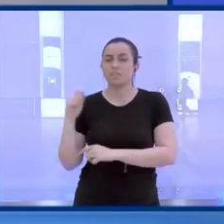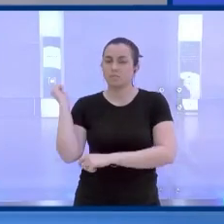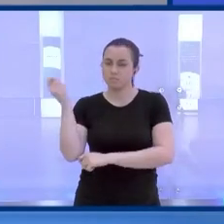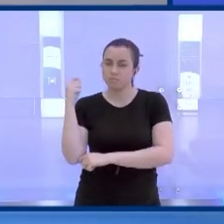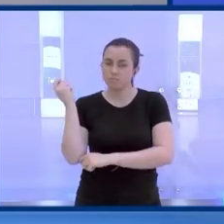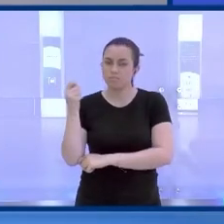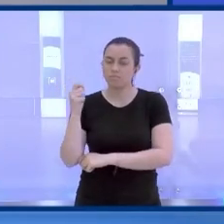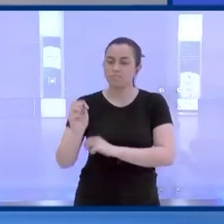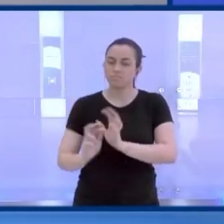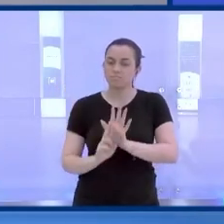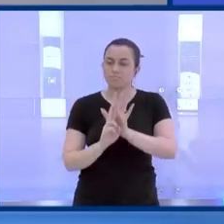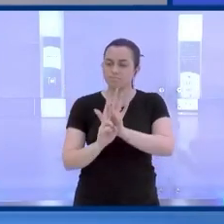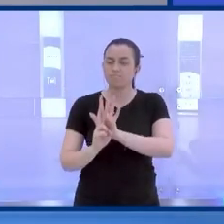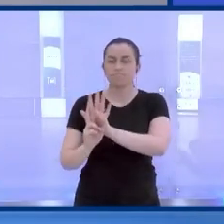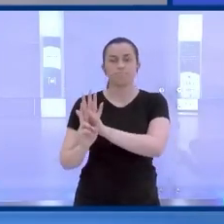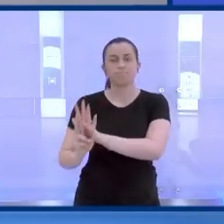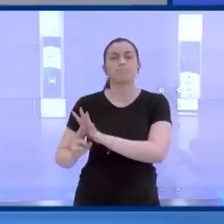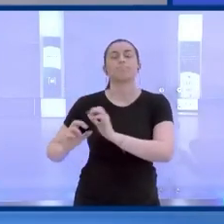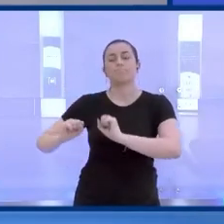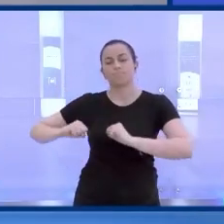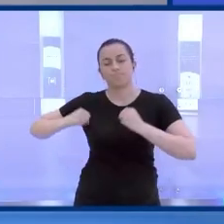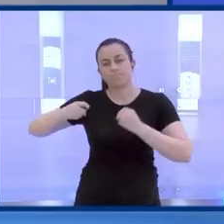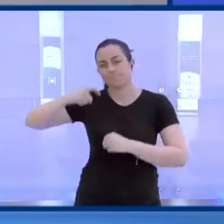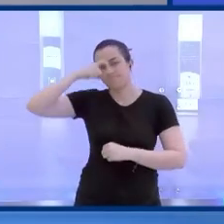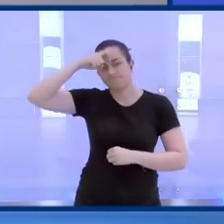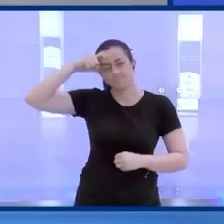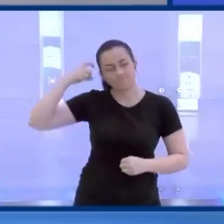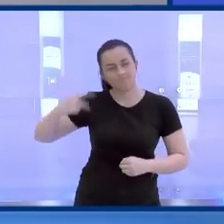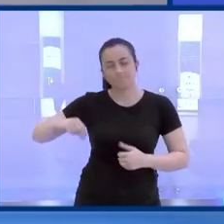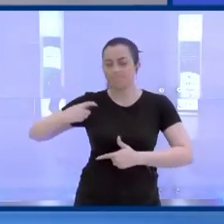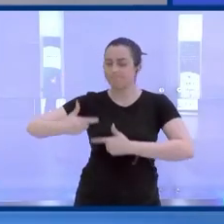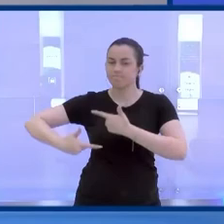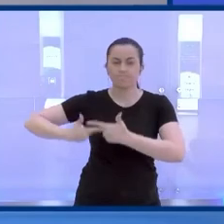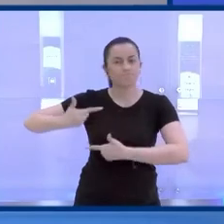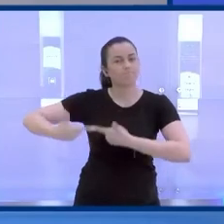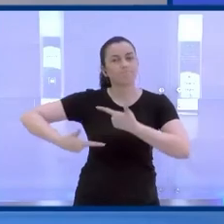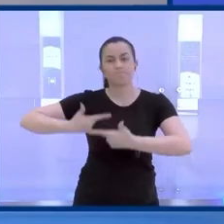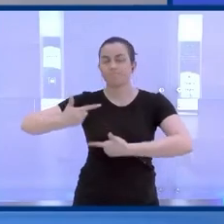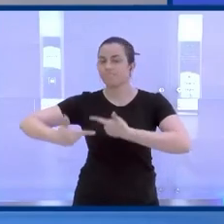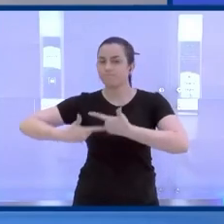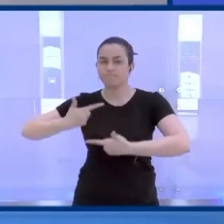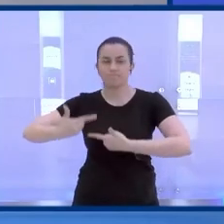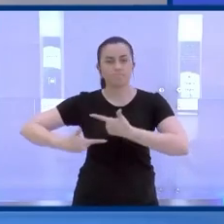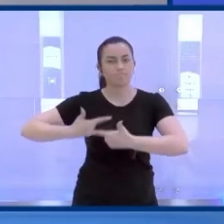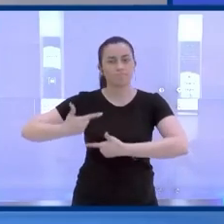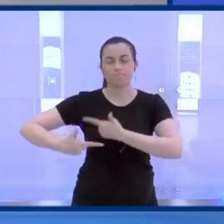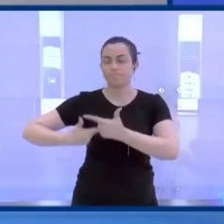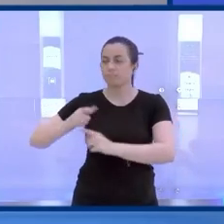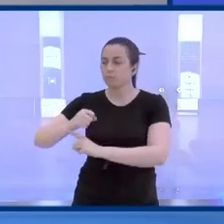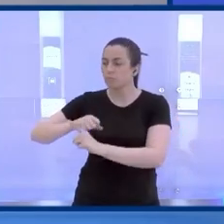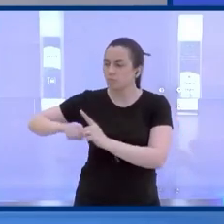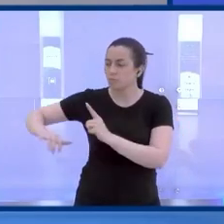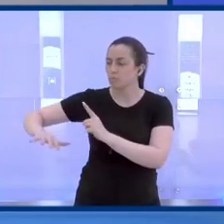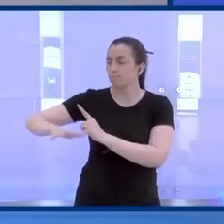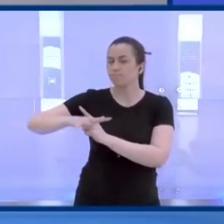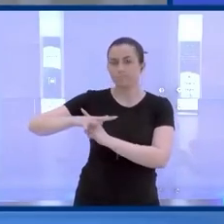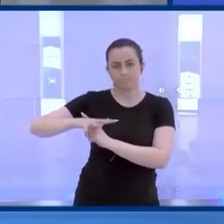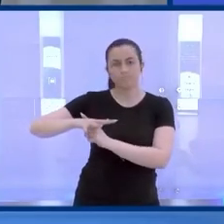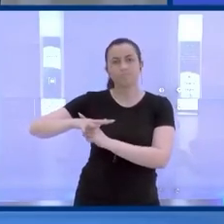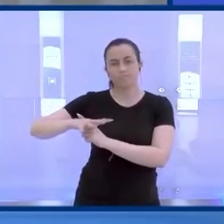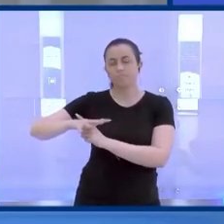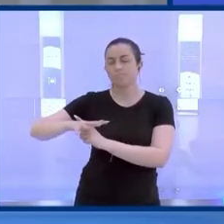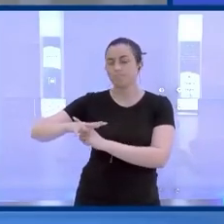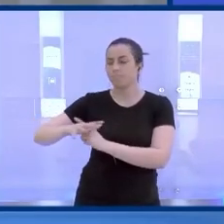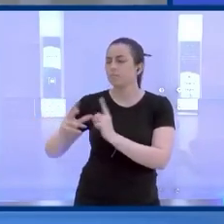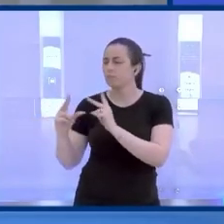tanto tem trabalhado. Toda conversa com a sociedade, toda a conversa